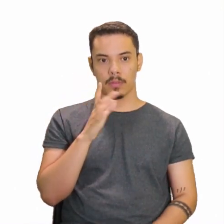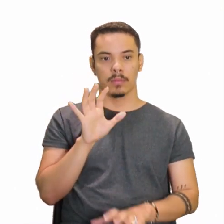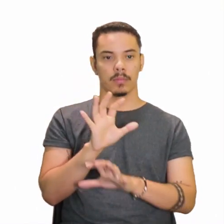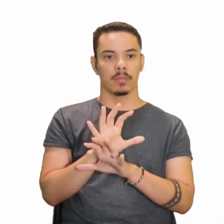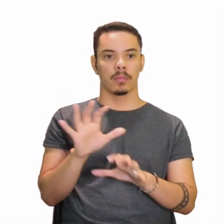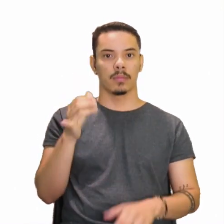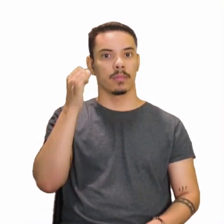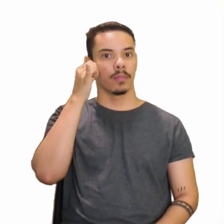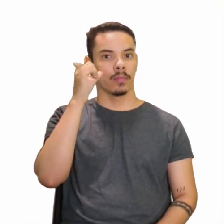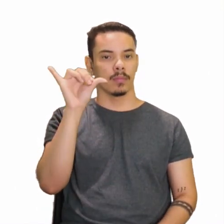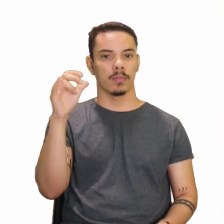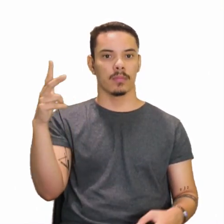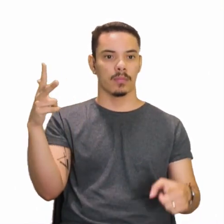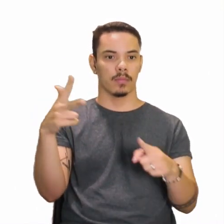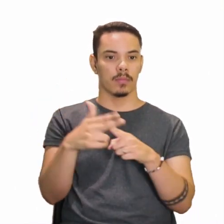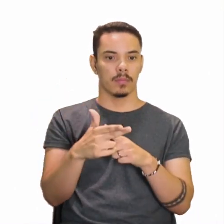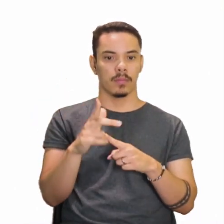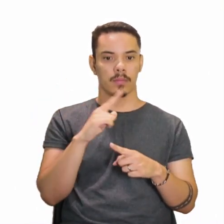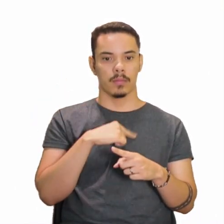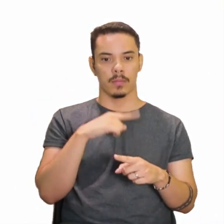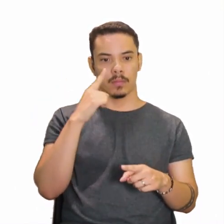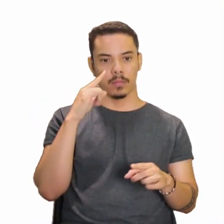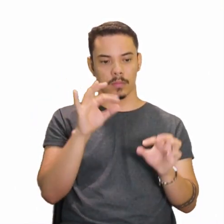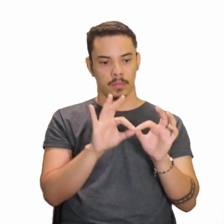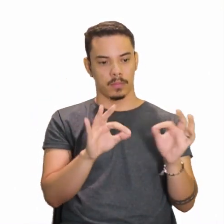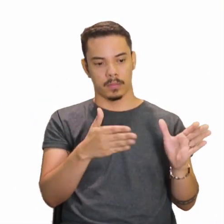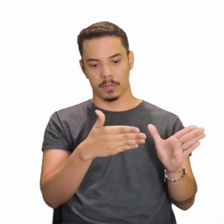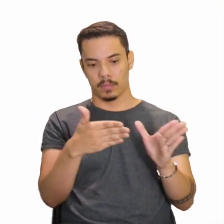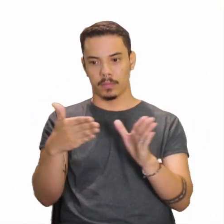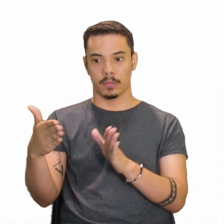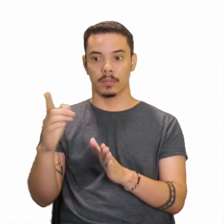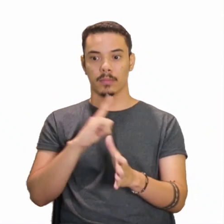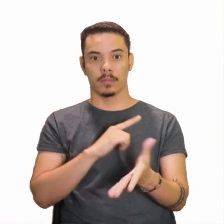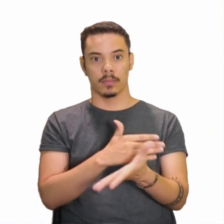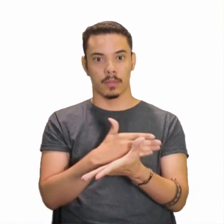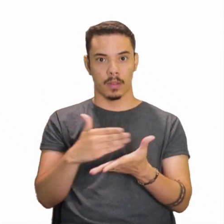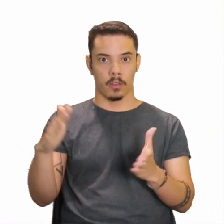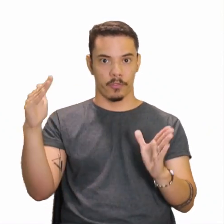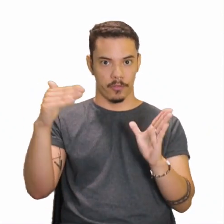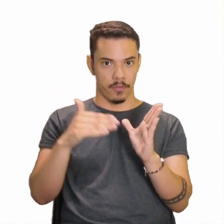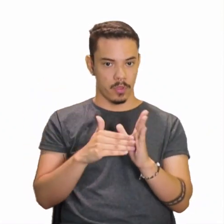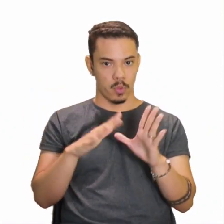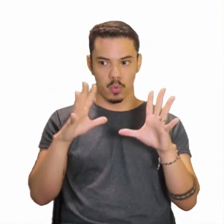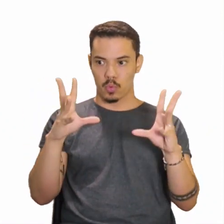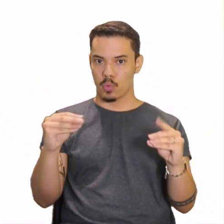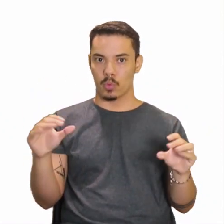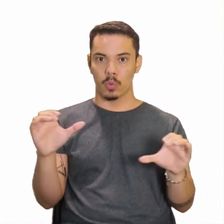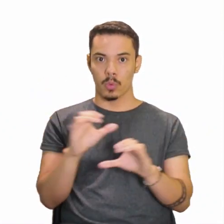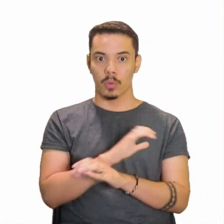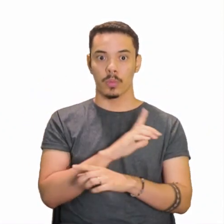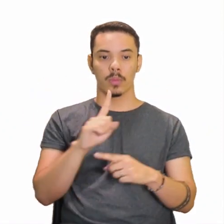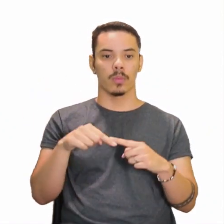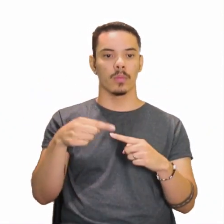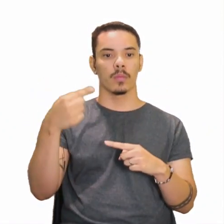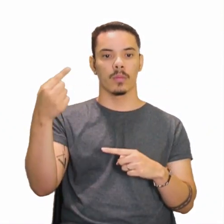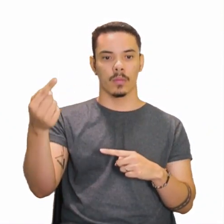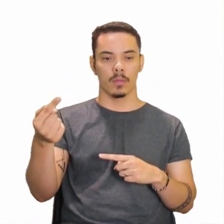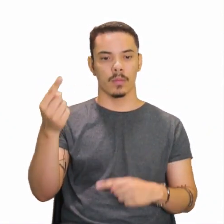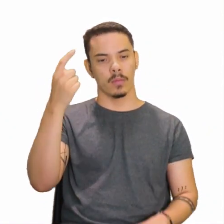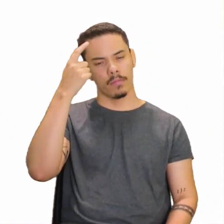sem interrupção, vejam que é uma linha que ela tem o começo e o final sem interrupção. Aqui, quando o personagem